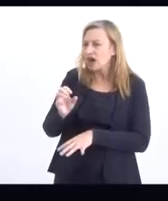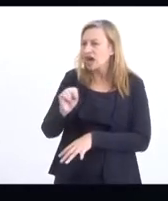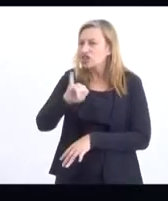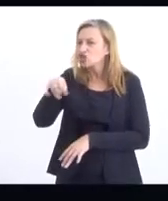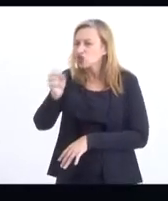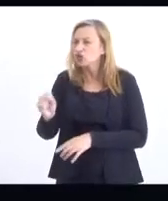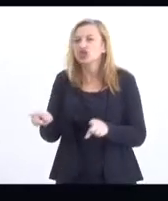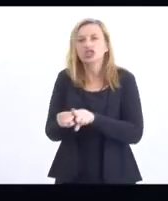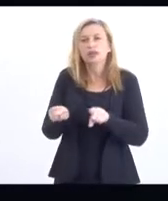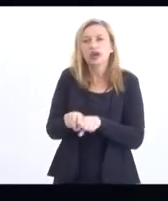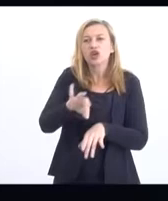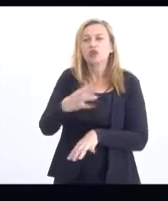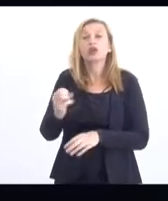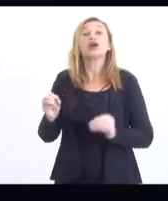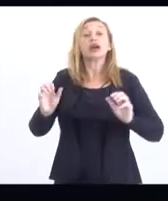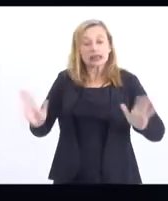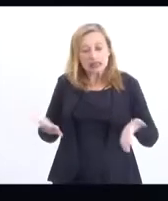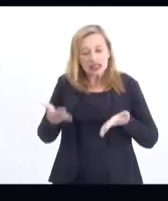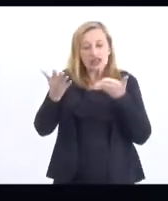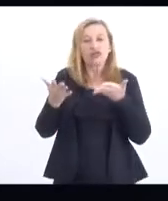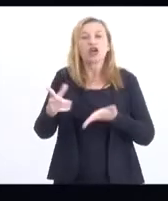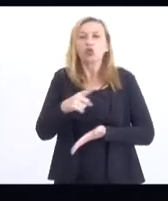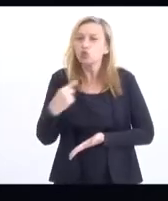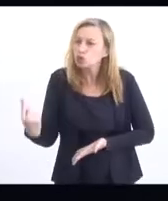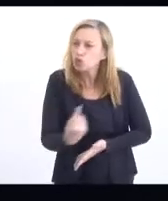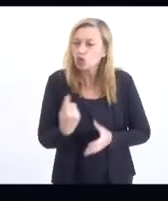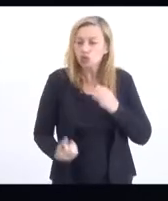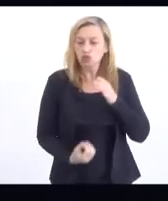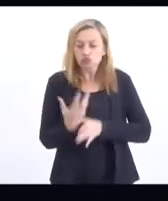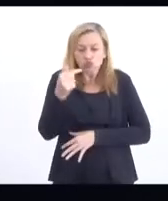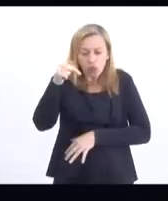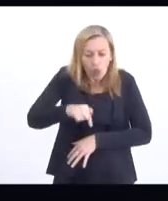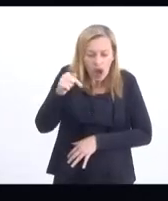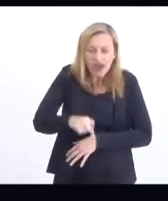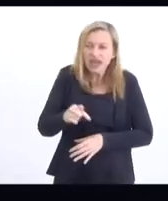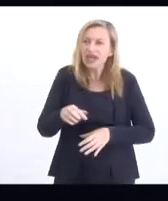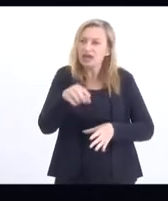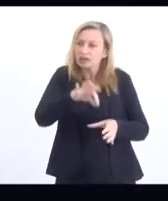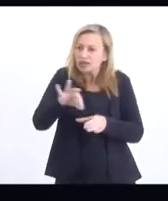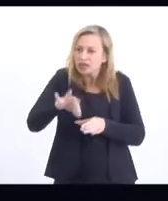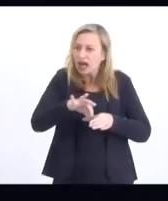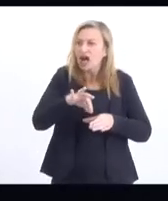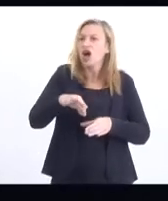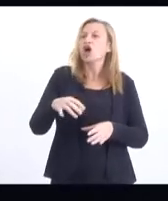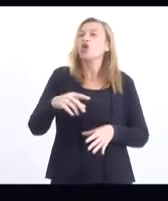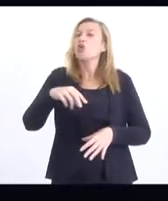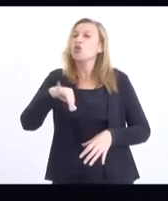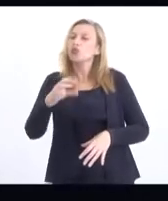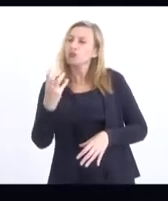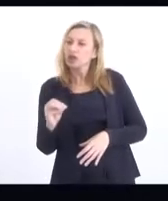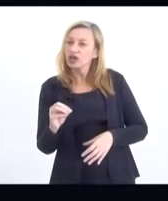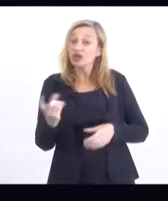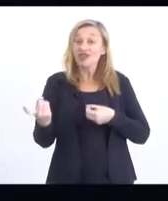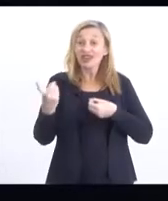Nós temos que incentivar, sim, o nosso agricultor aqui plantar o milho, que o milho vai dar retorno mais